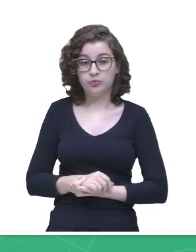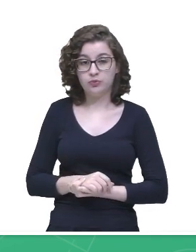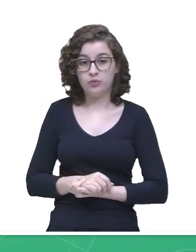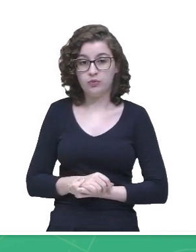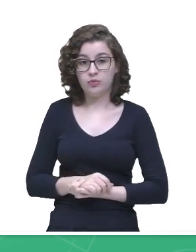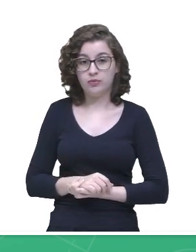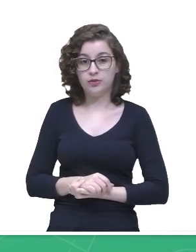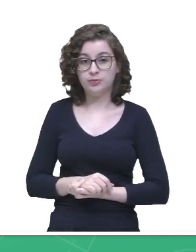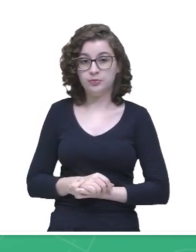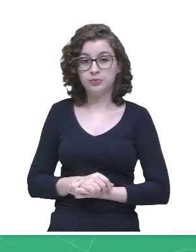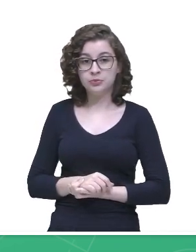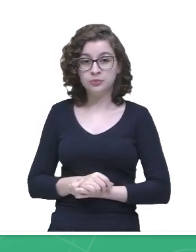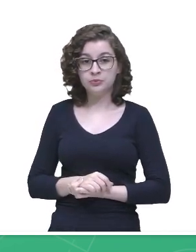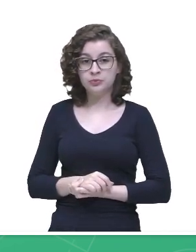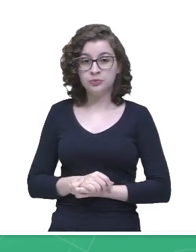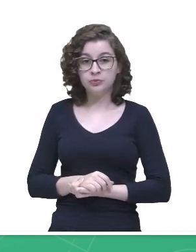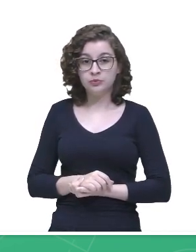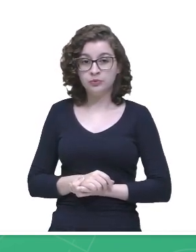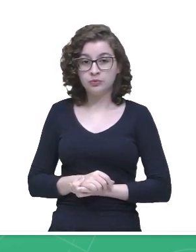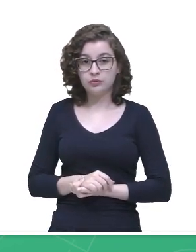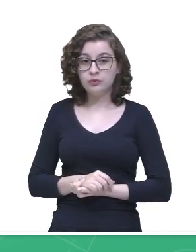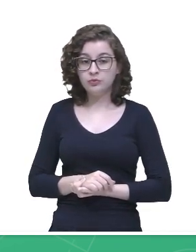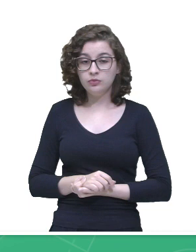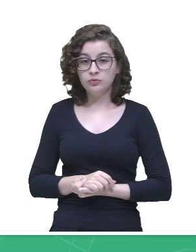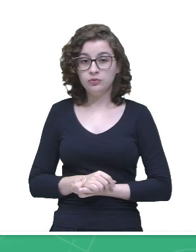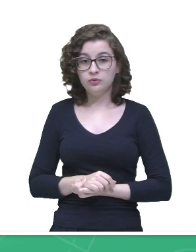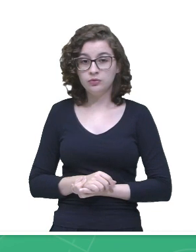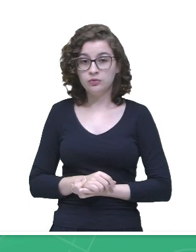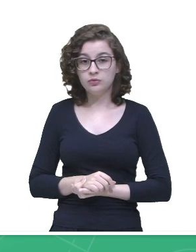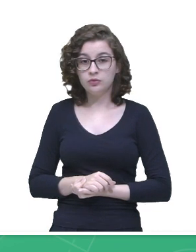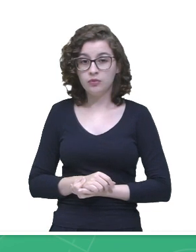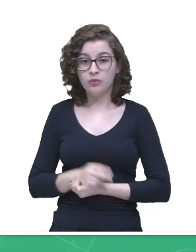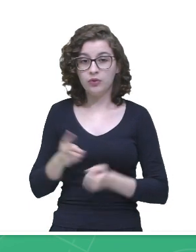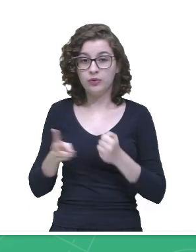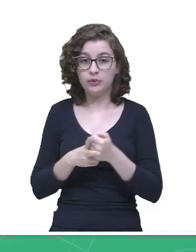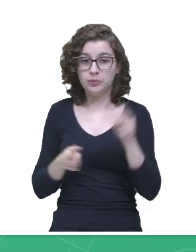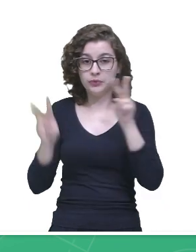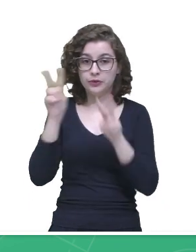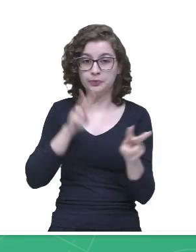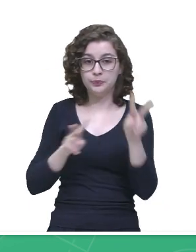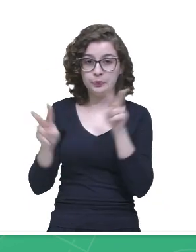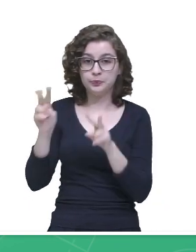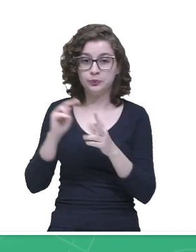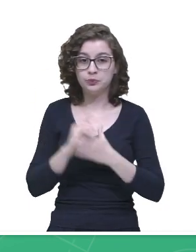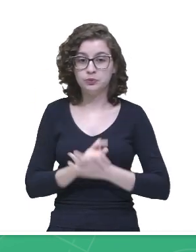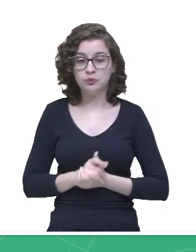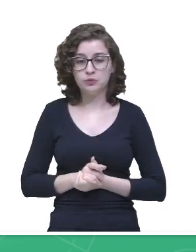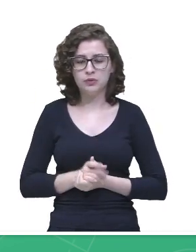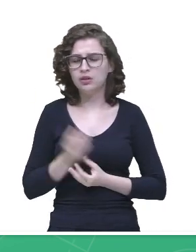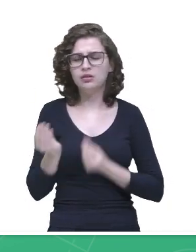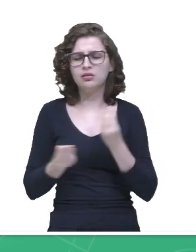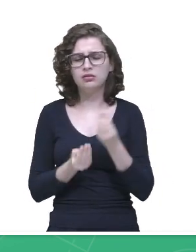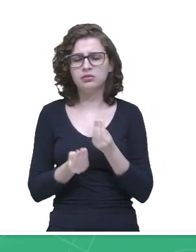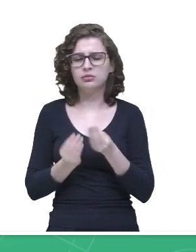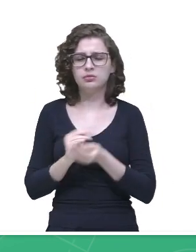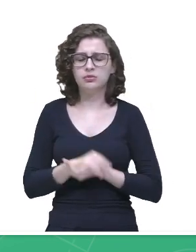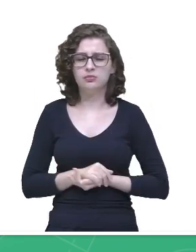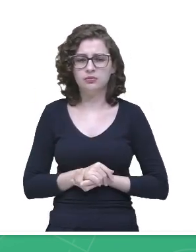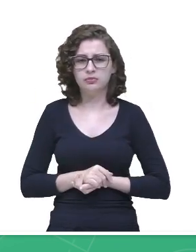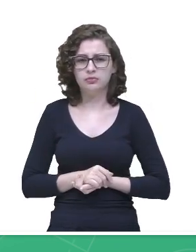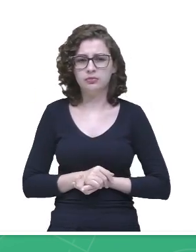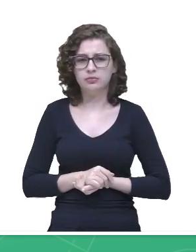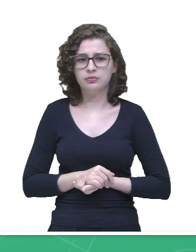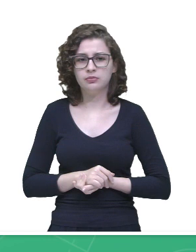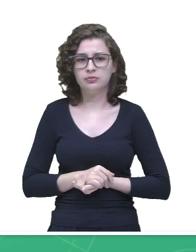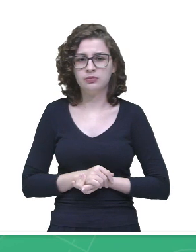ellos. Eu vou conjugar esse verbo aqui, verbo ver. Aí você diz, e agora? Agora nós temos que jogar